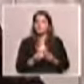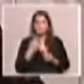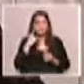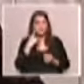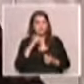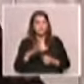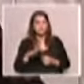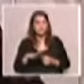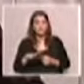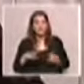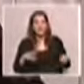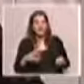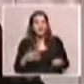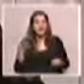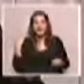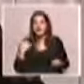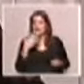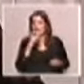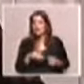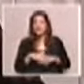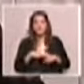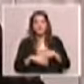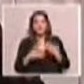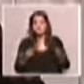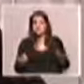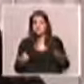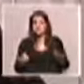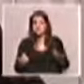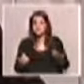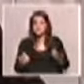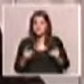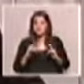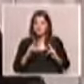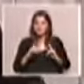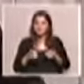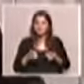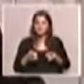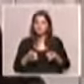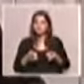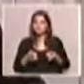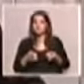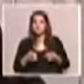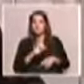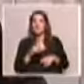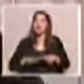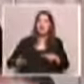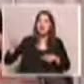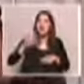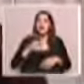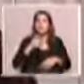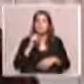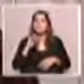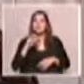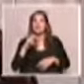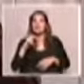o queijo era algo que era feito, começou a ter após a linha da Beira Alta, e, portanto, era quase